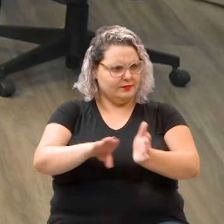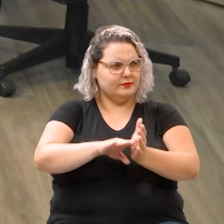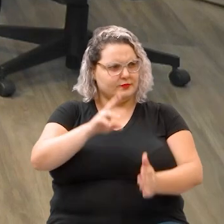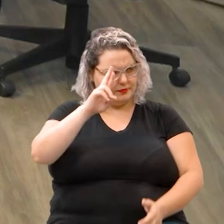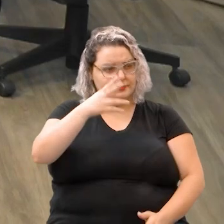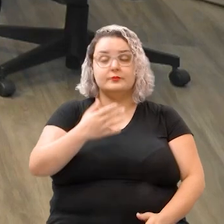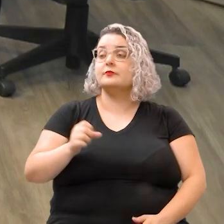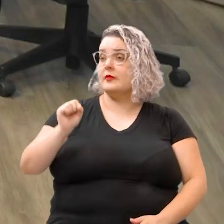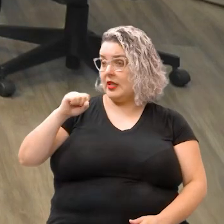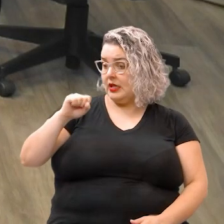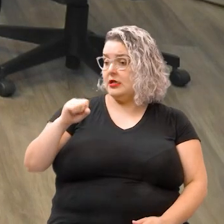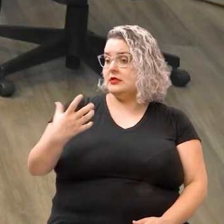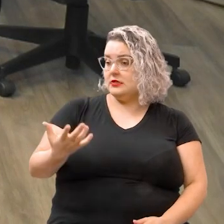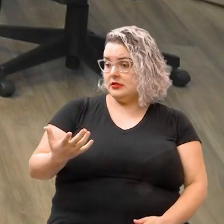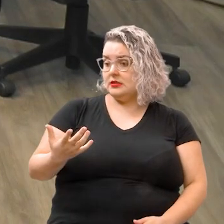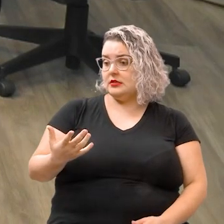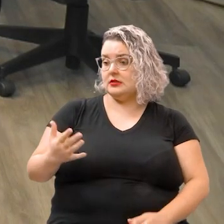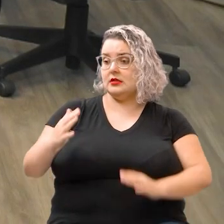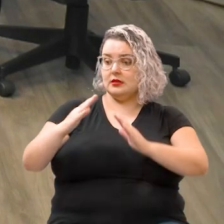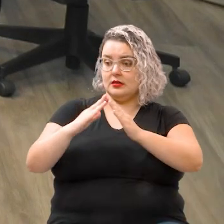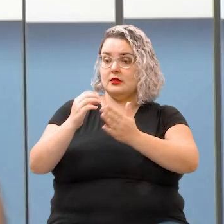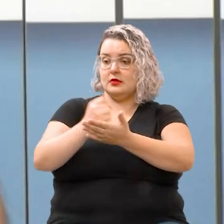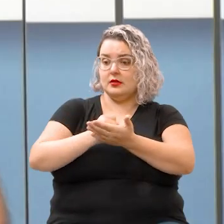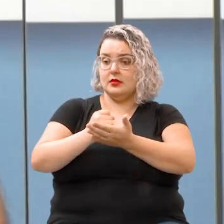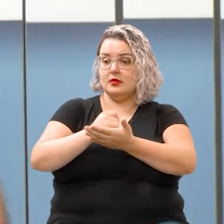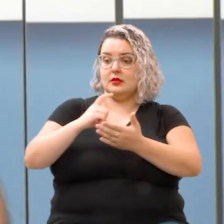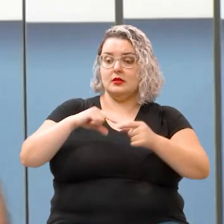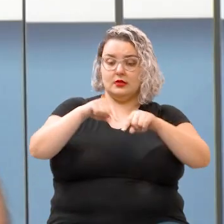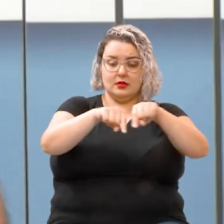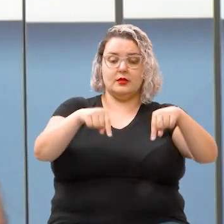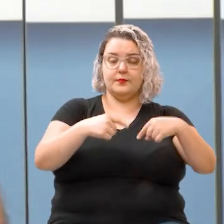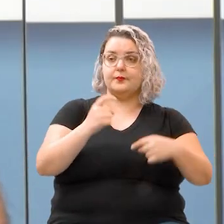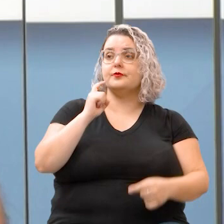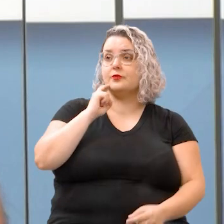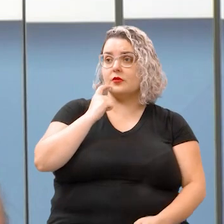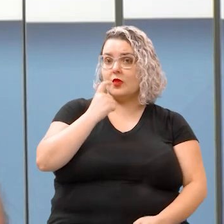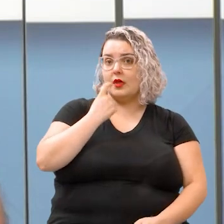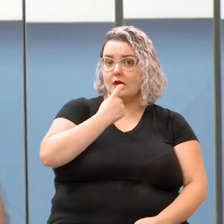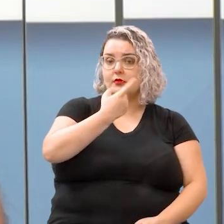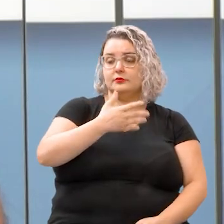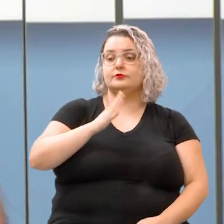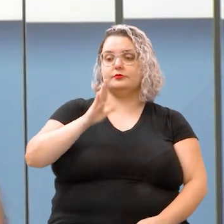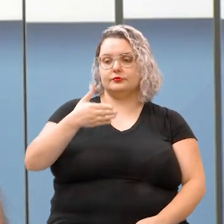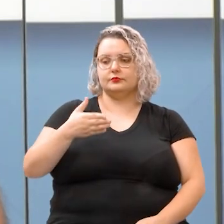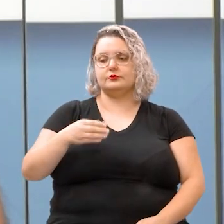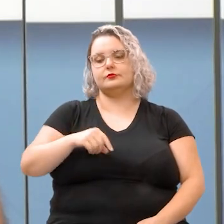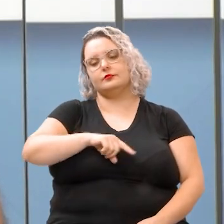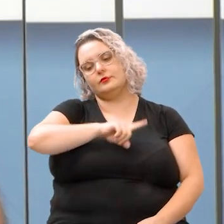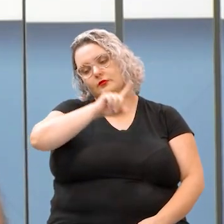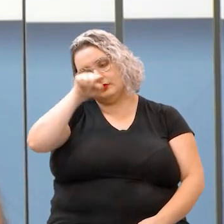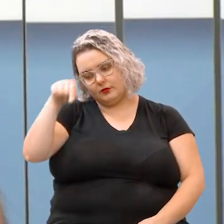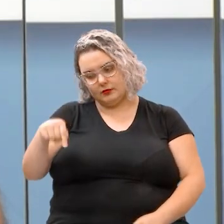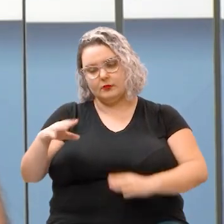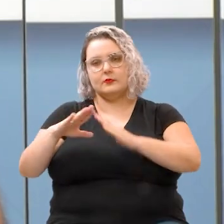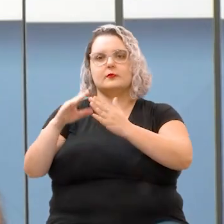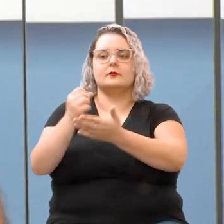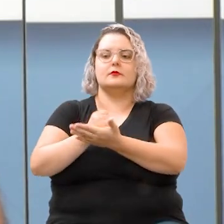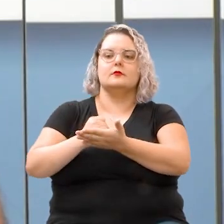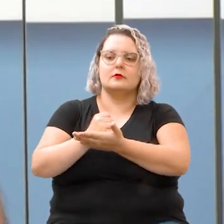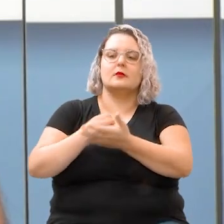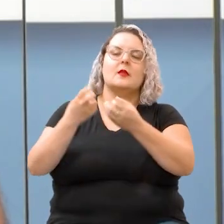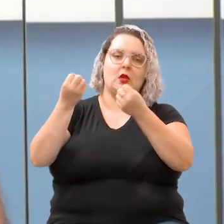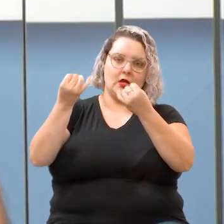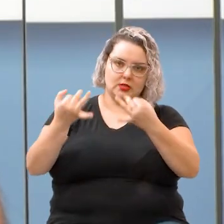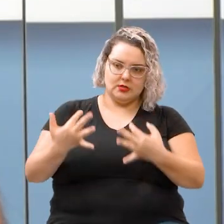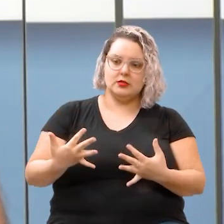senhor? Tem, inclusive, ao lado da farmácia tem um consultório. Então, eles já enviam para a gente, para